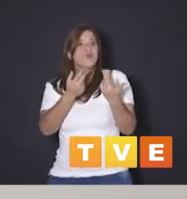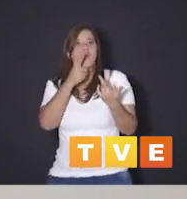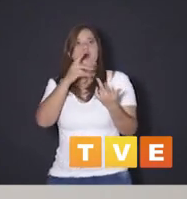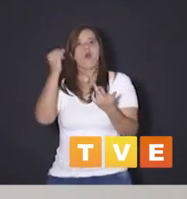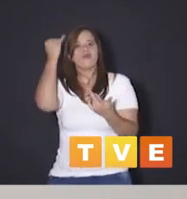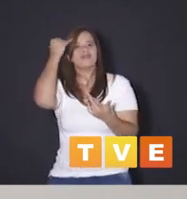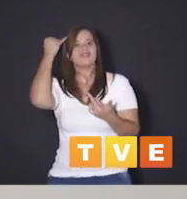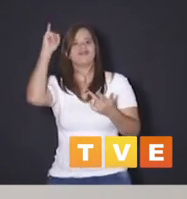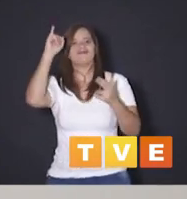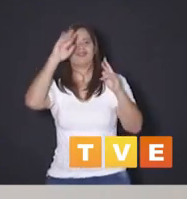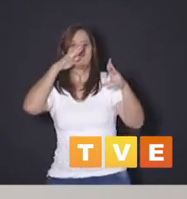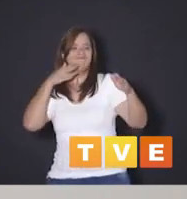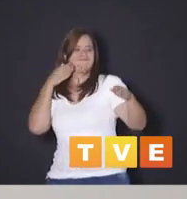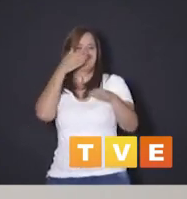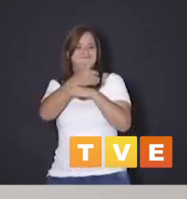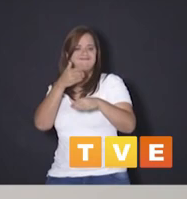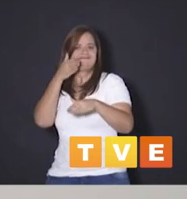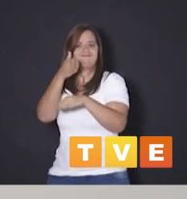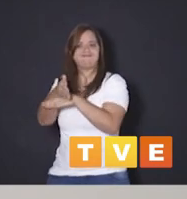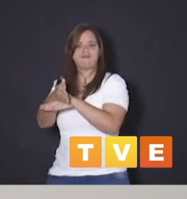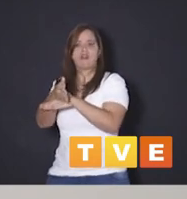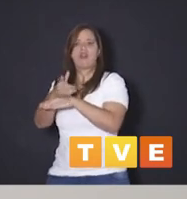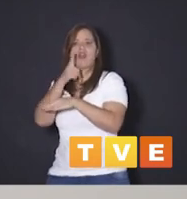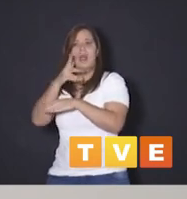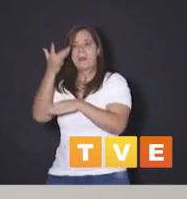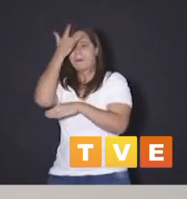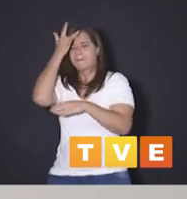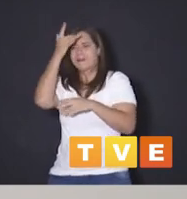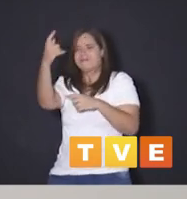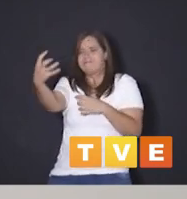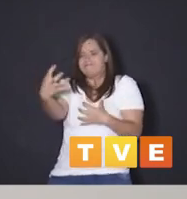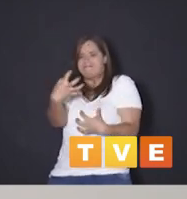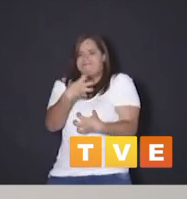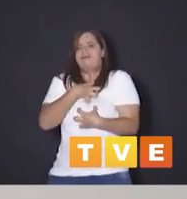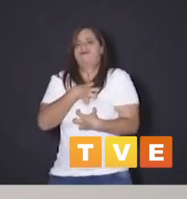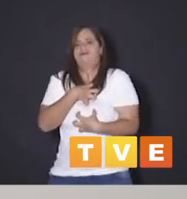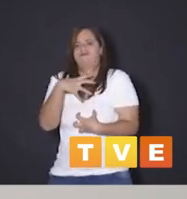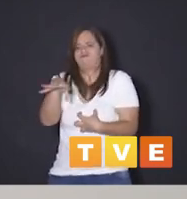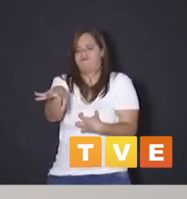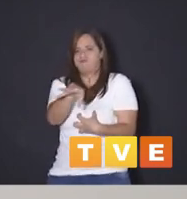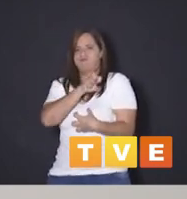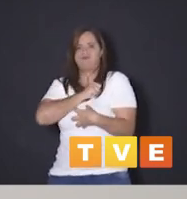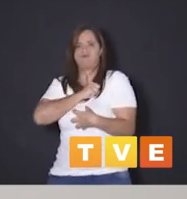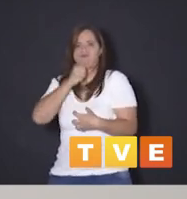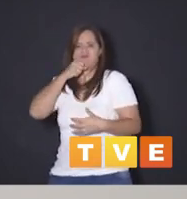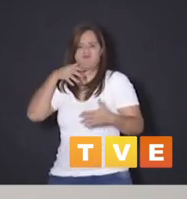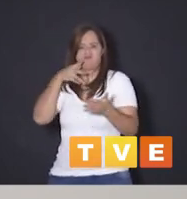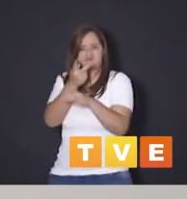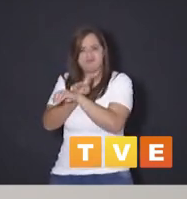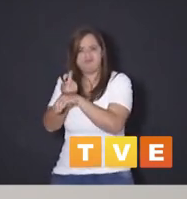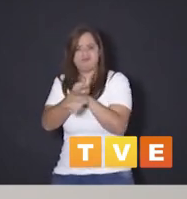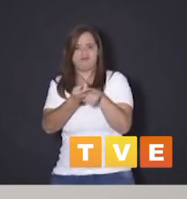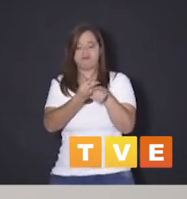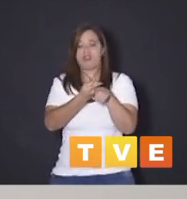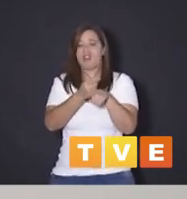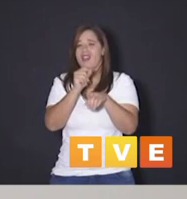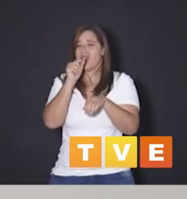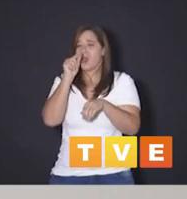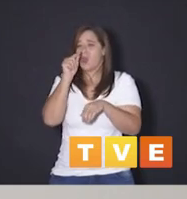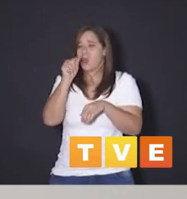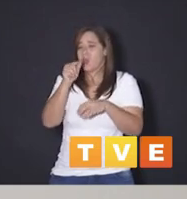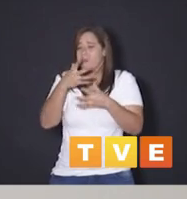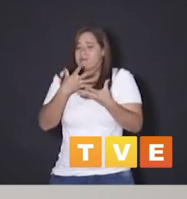invadir os outros para dominar para explorar você está